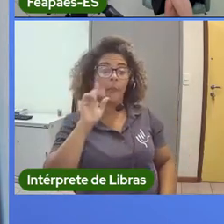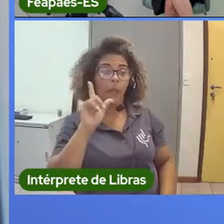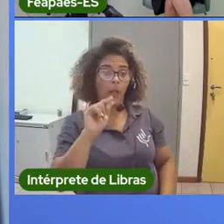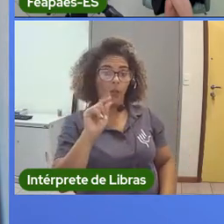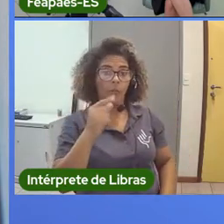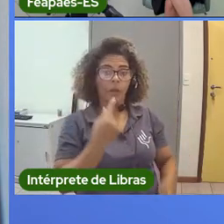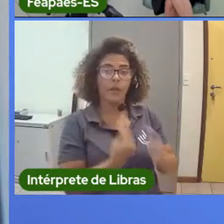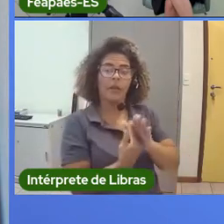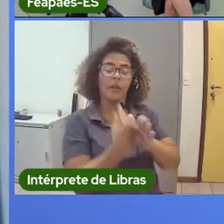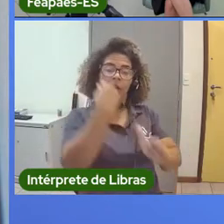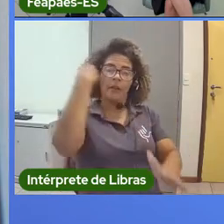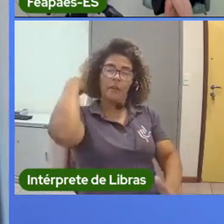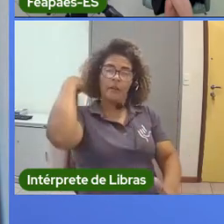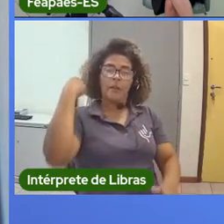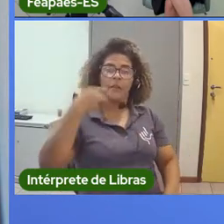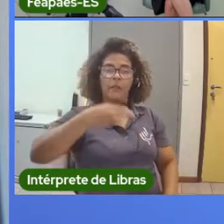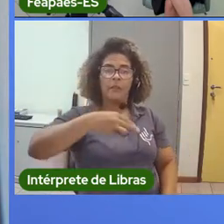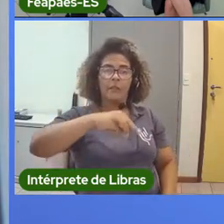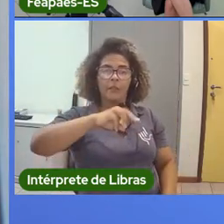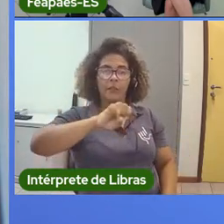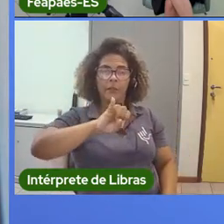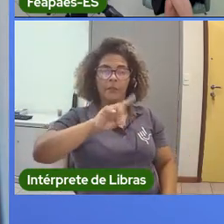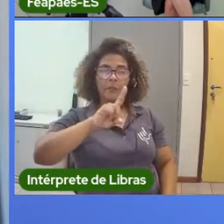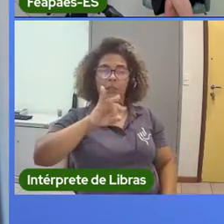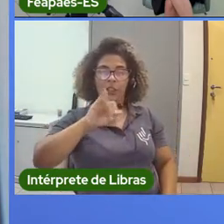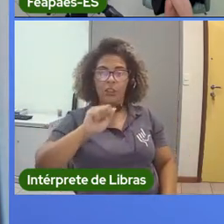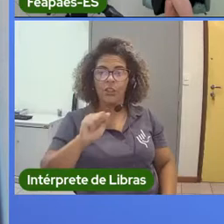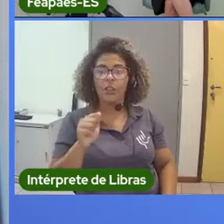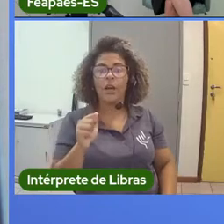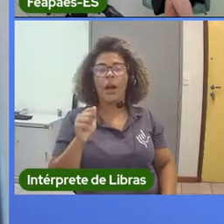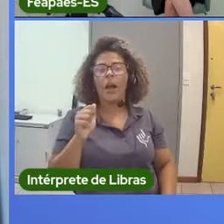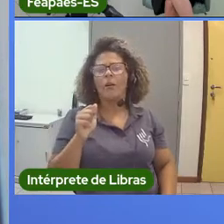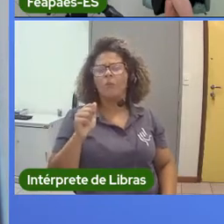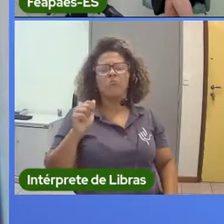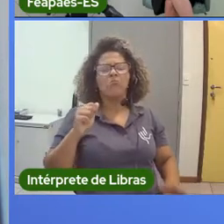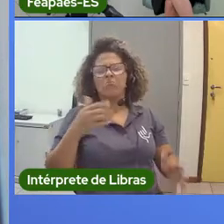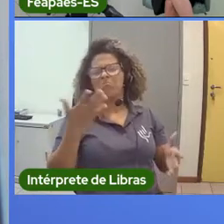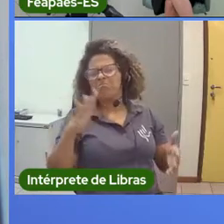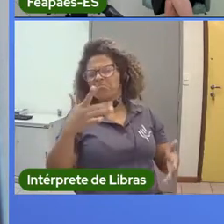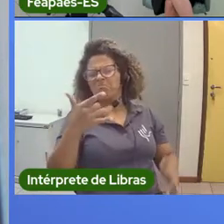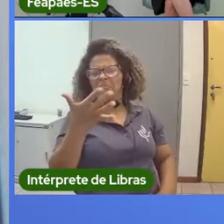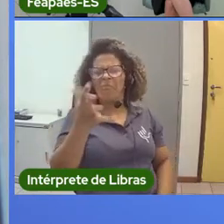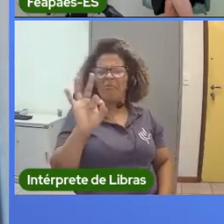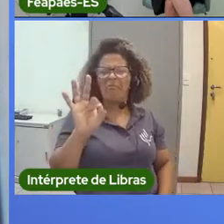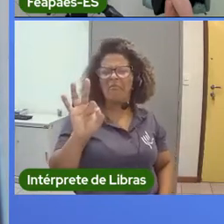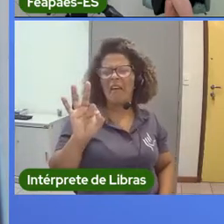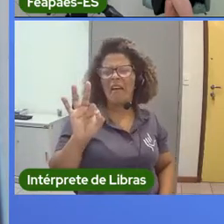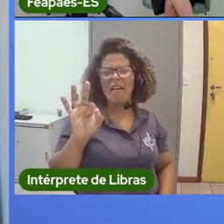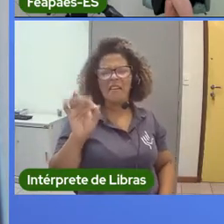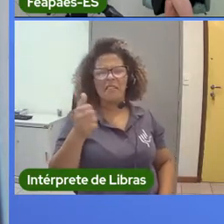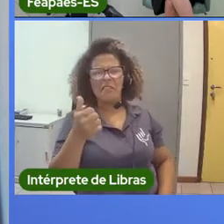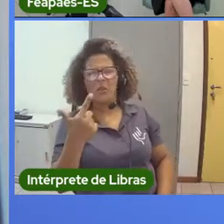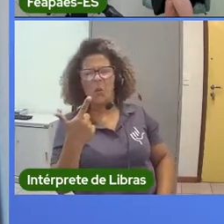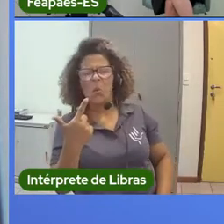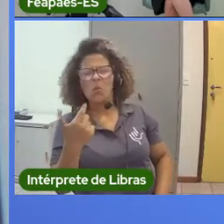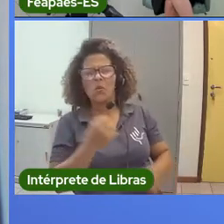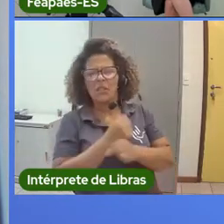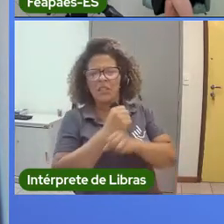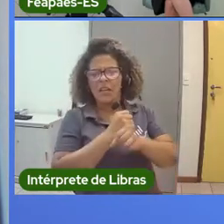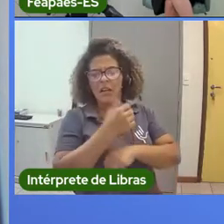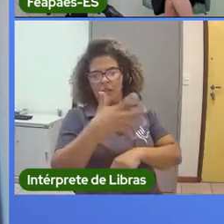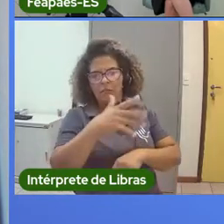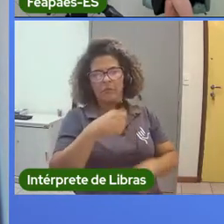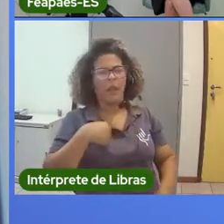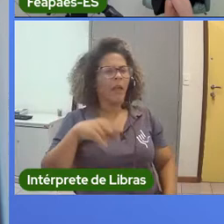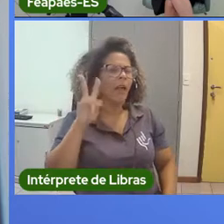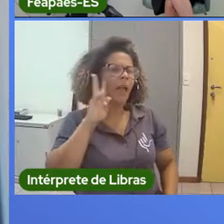da inclusão na mídia ganhou certo sentido aí, isso há uns 10, 12 anos, talvez, eu lembro